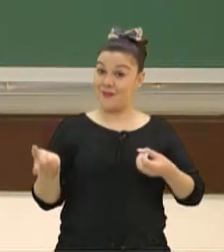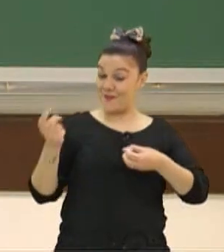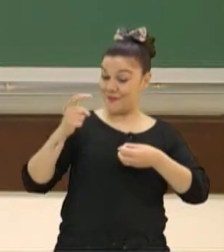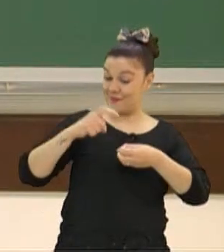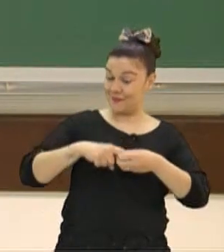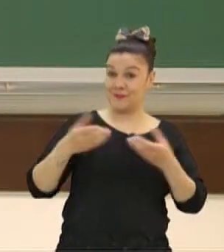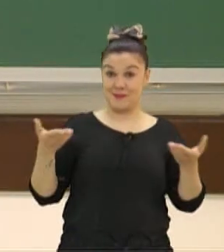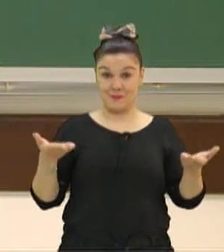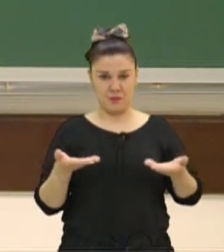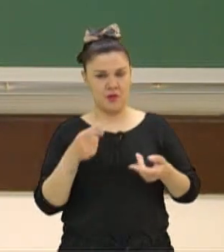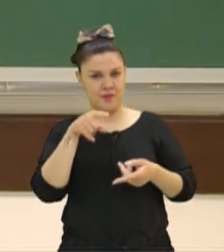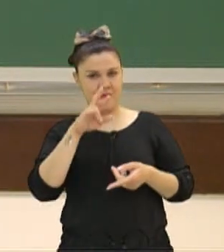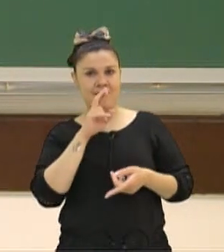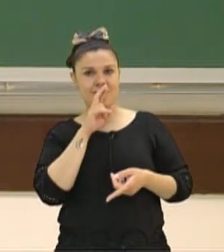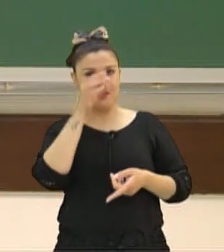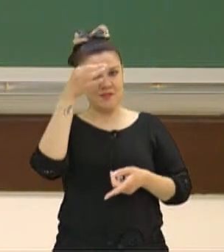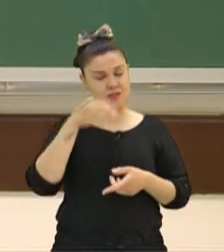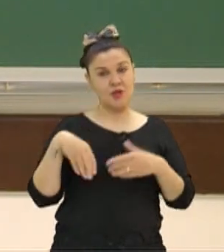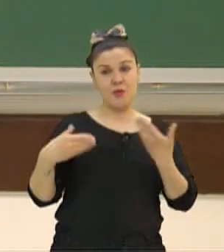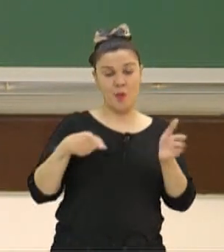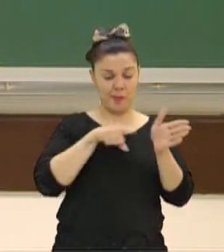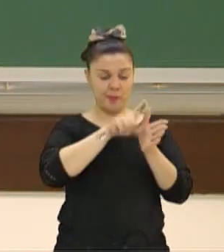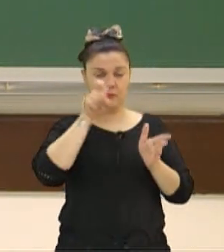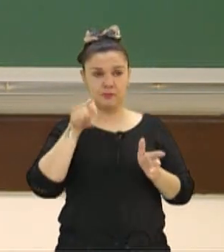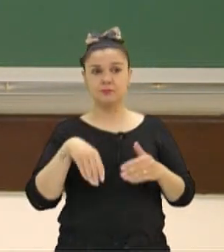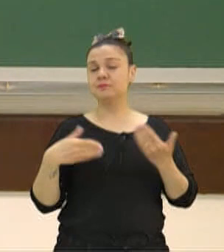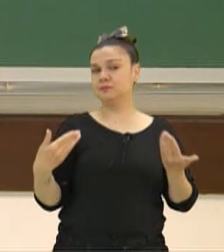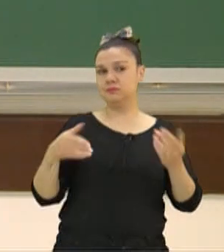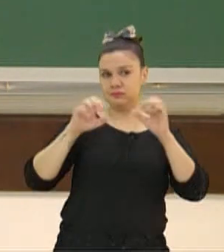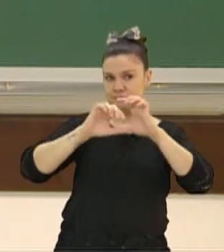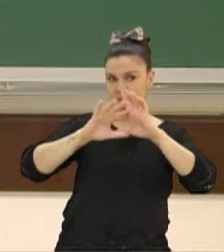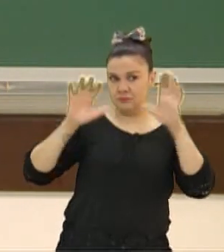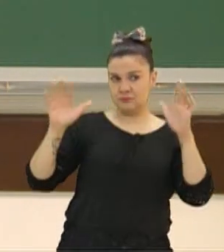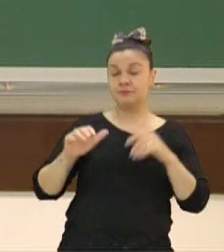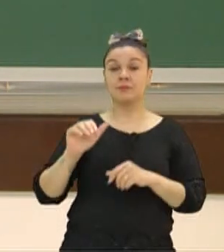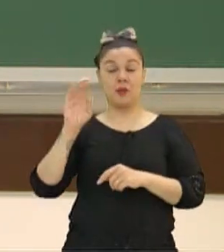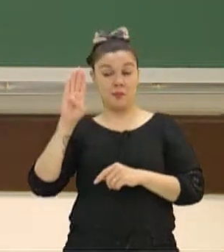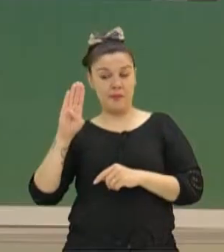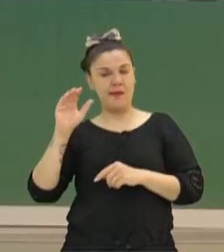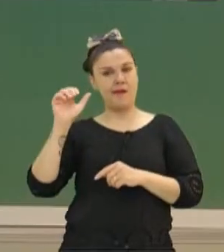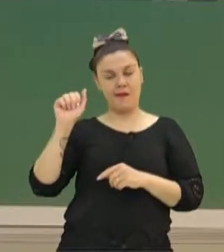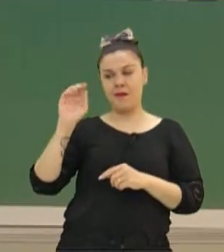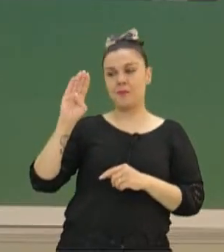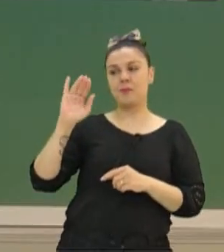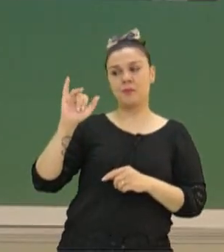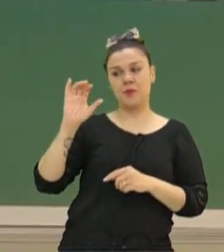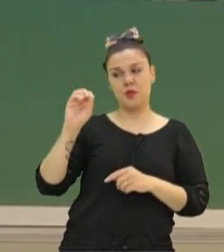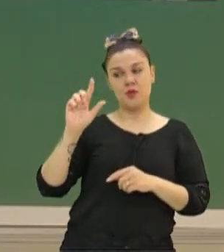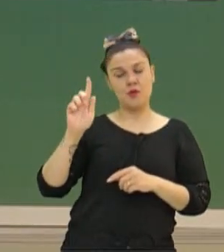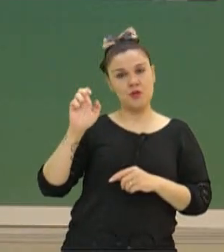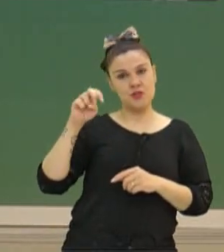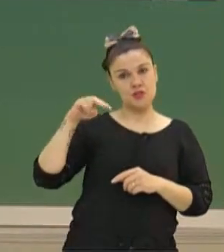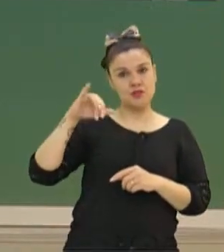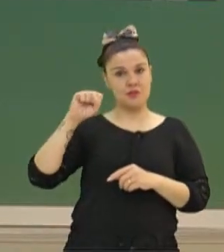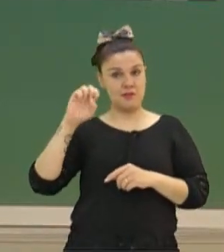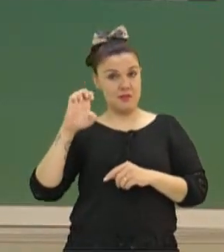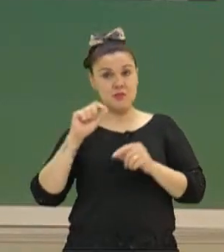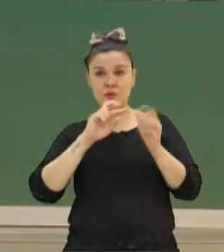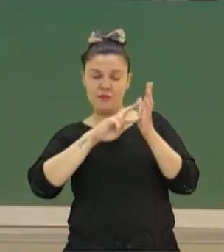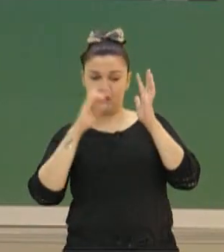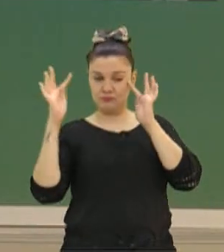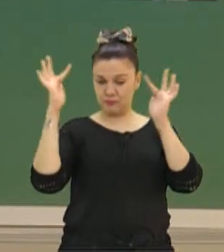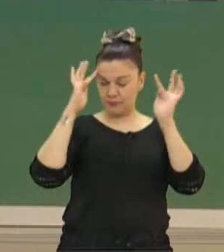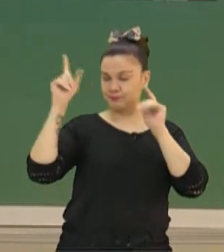Estamos de volta. E a resposta certa desse exercício era óbvia. É a letra B, a teoria da abiogênese, que foi uma